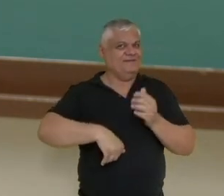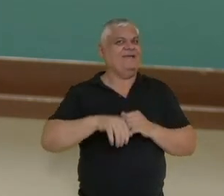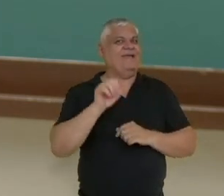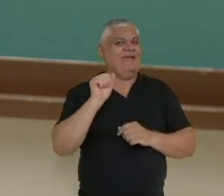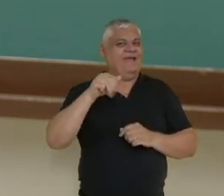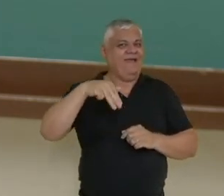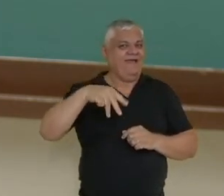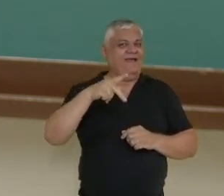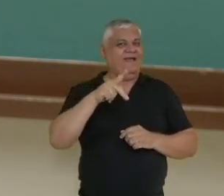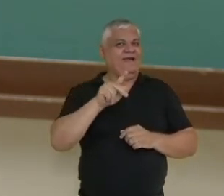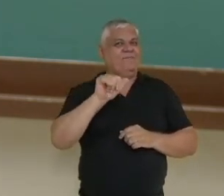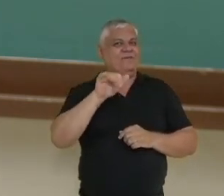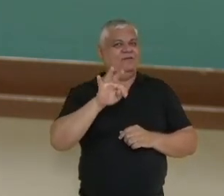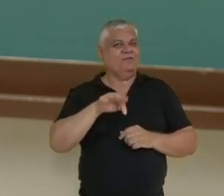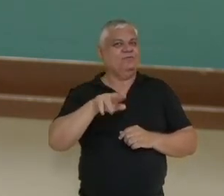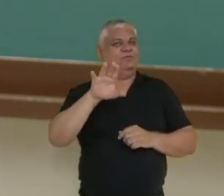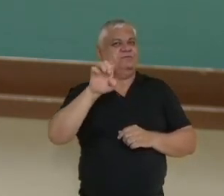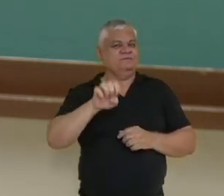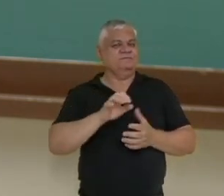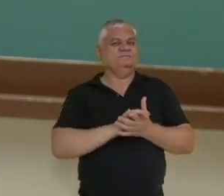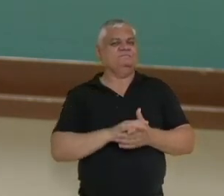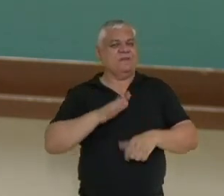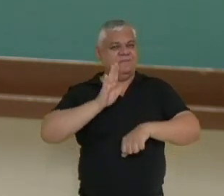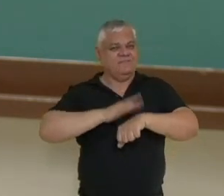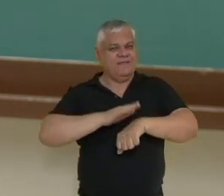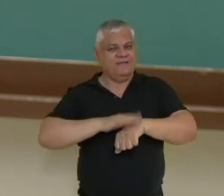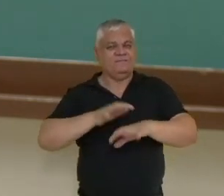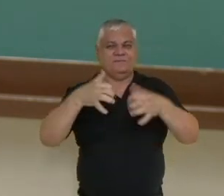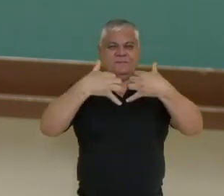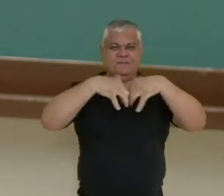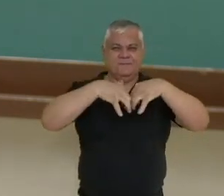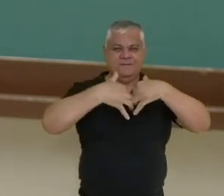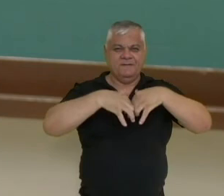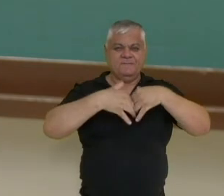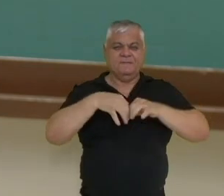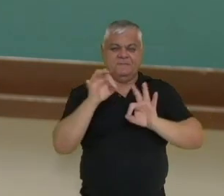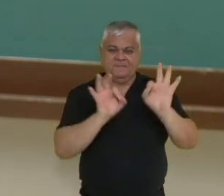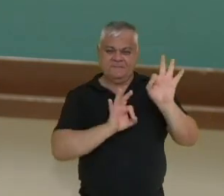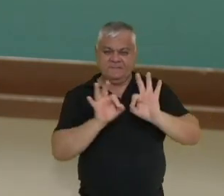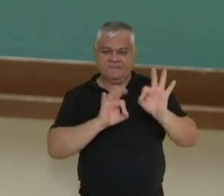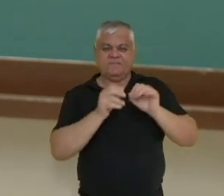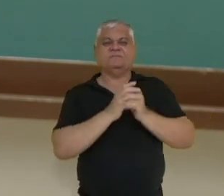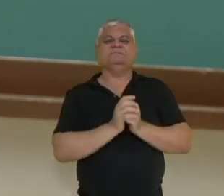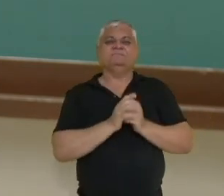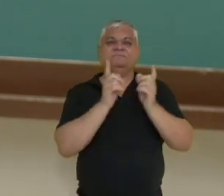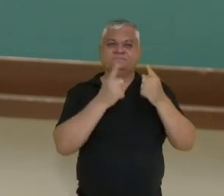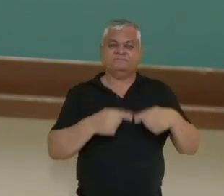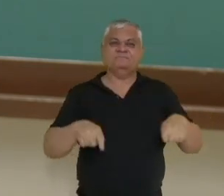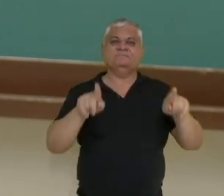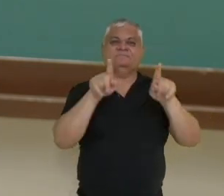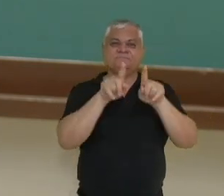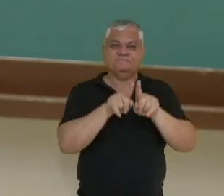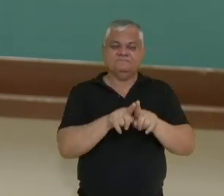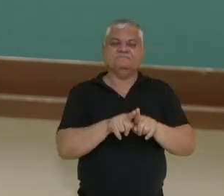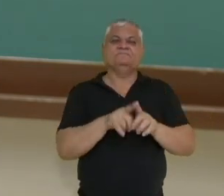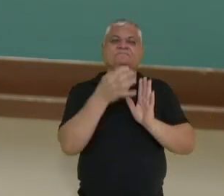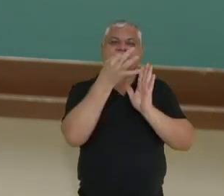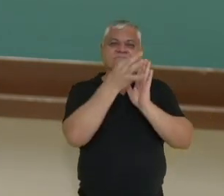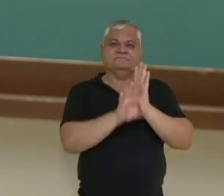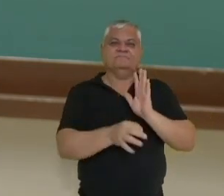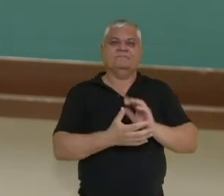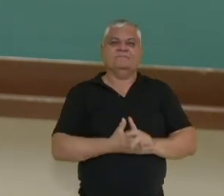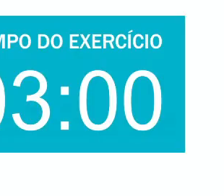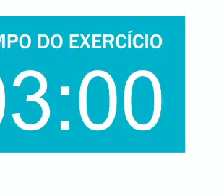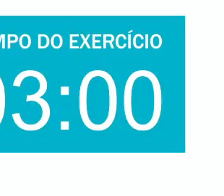tá? Então a professora vai dar um tempinho para vocês resolverem o exercício e na sequência eu volto para a